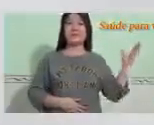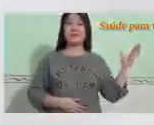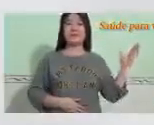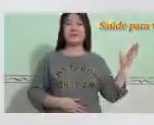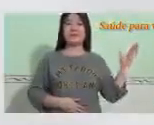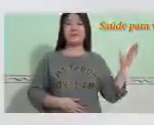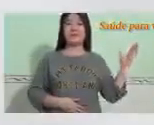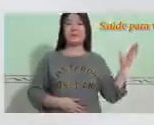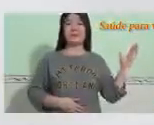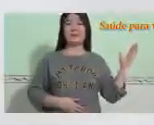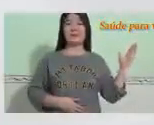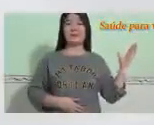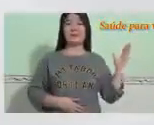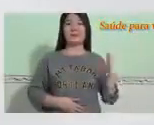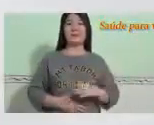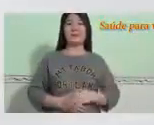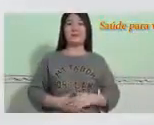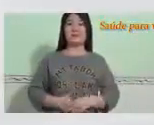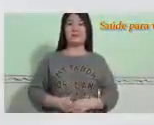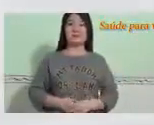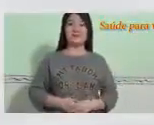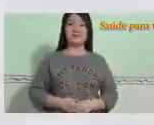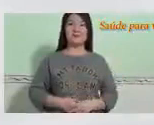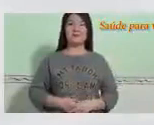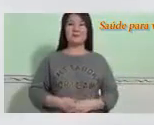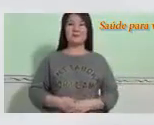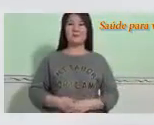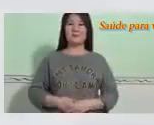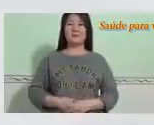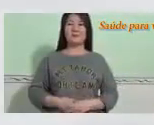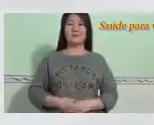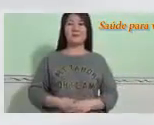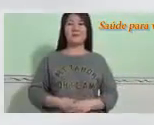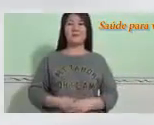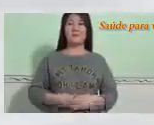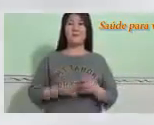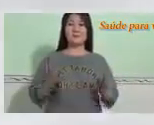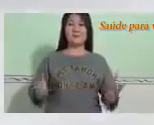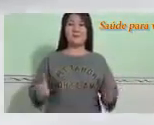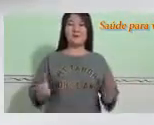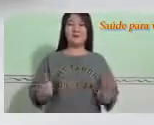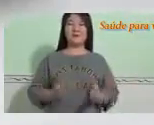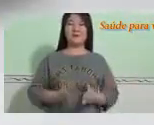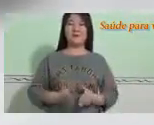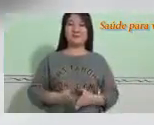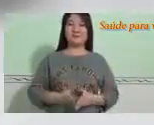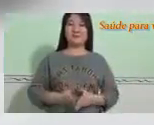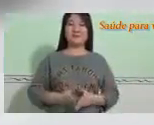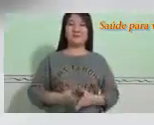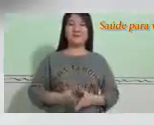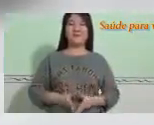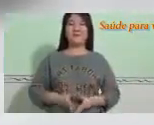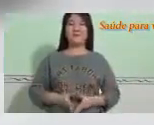Além disso, vírgula, ele é rico em pectina, vírgula, uma fibra que estimula uma maior eliminação de gordura nas fezes, vírgula, o que também